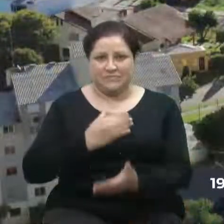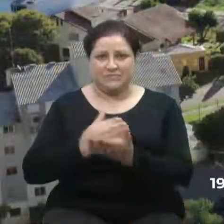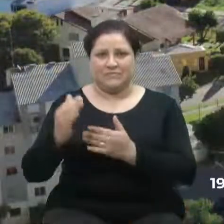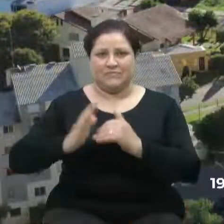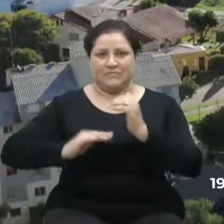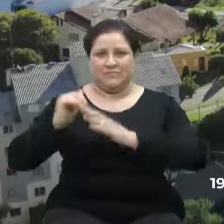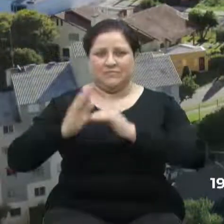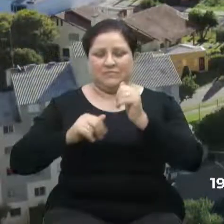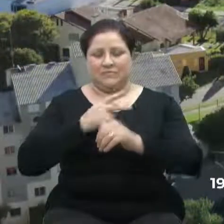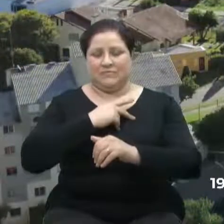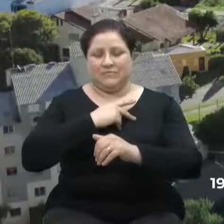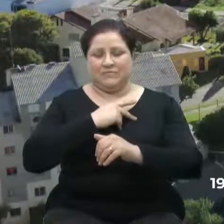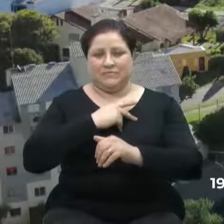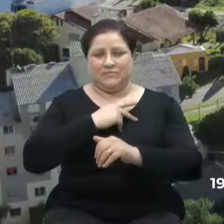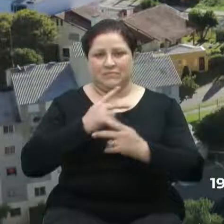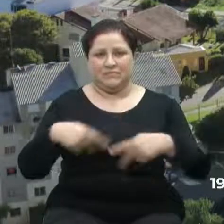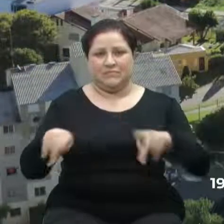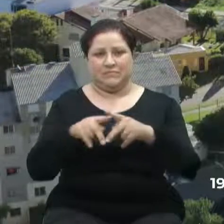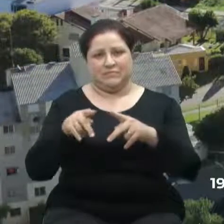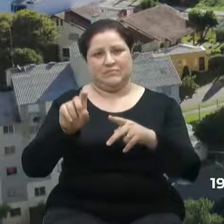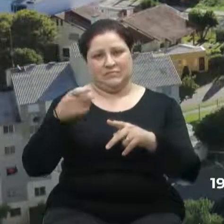populares. Eu era presidente de bairro na época.